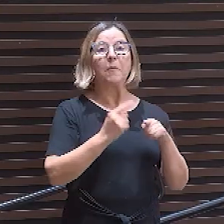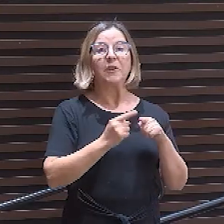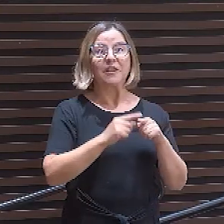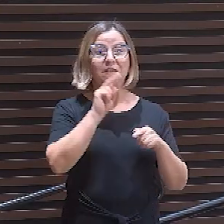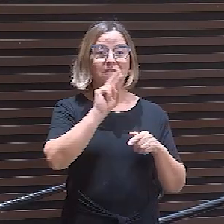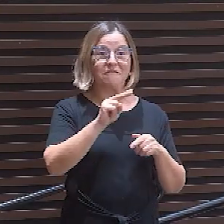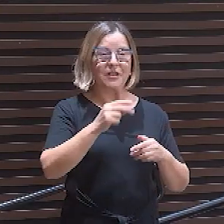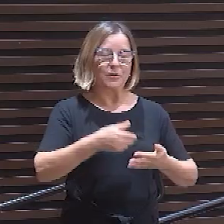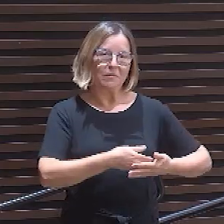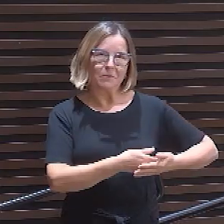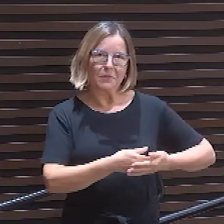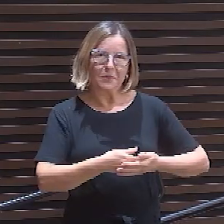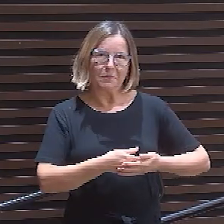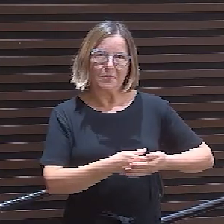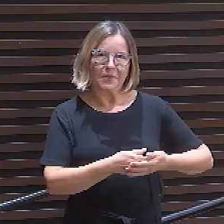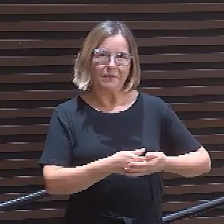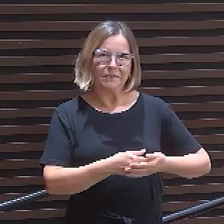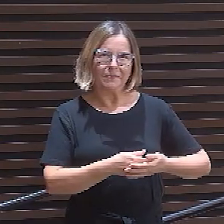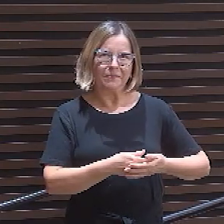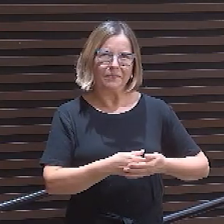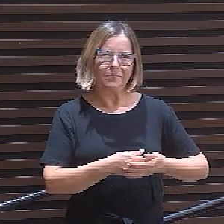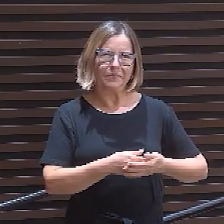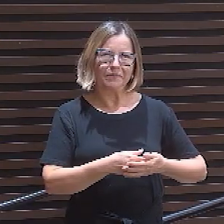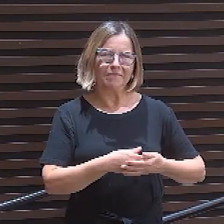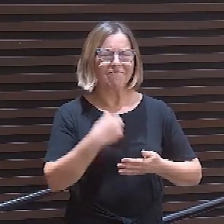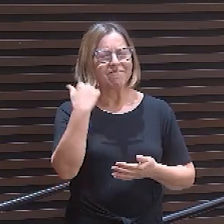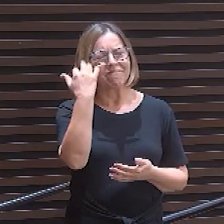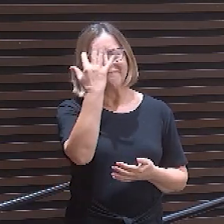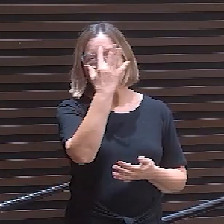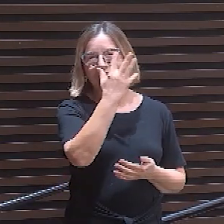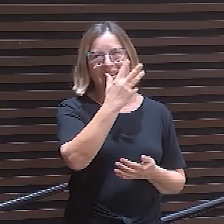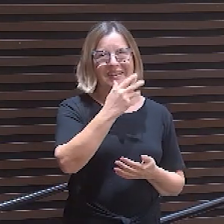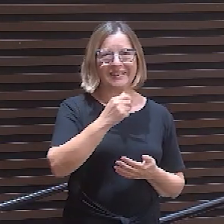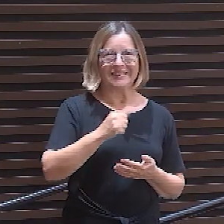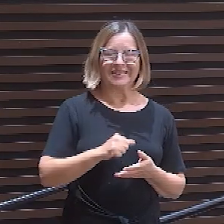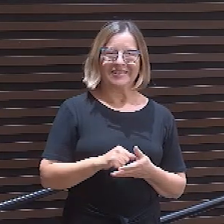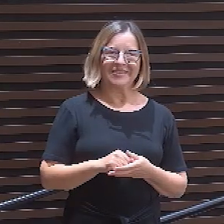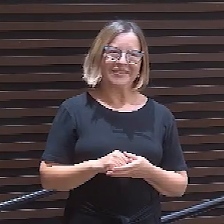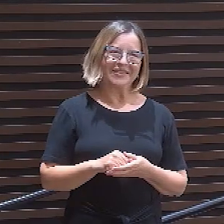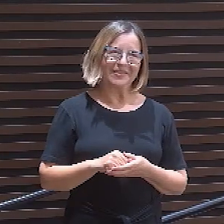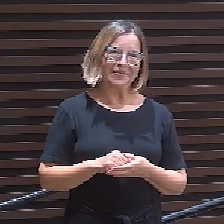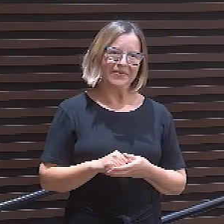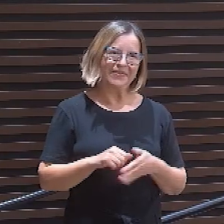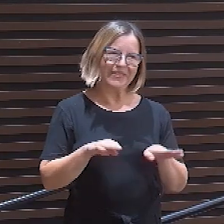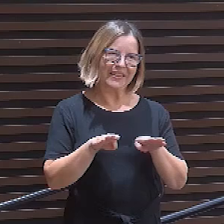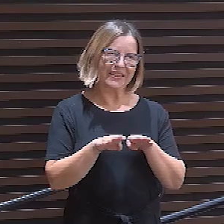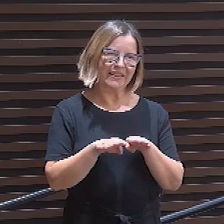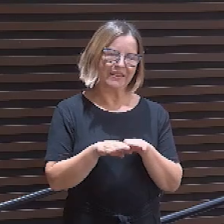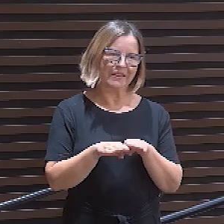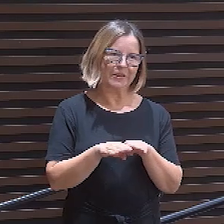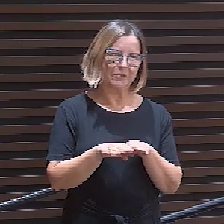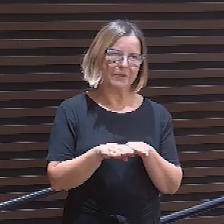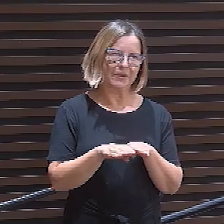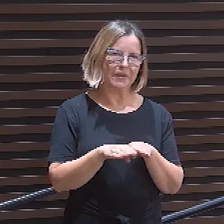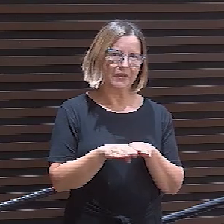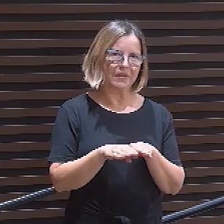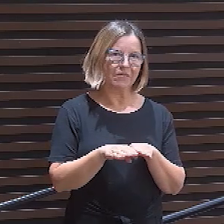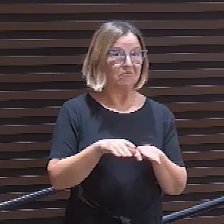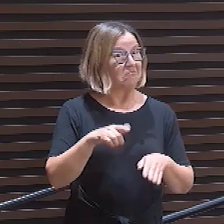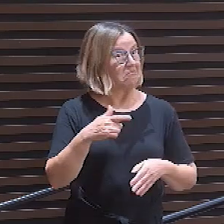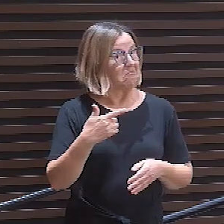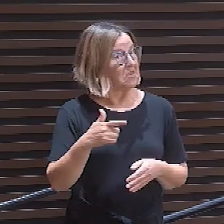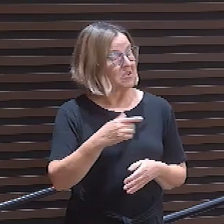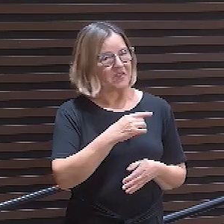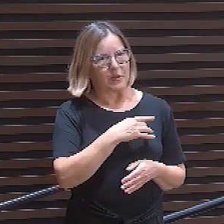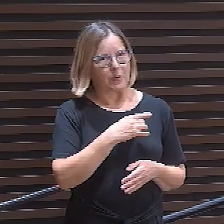criança era formosa e também não ficaram amedrontados